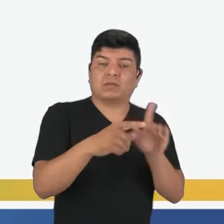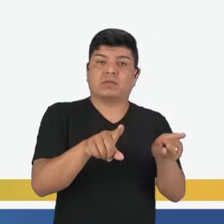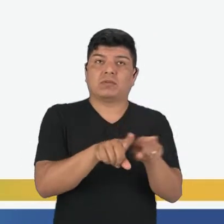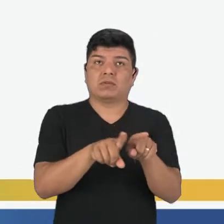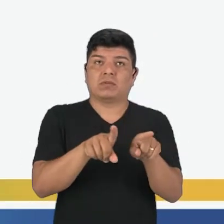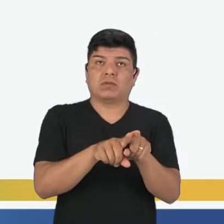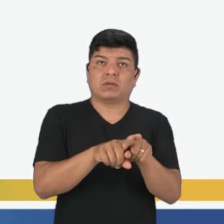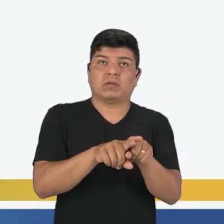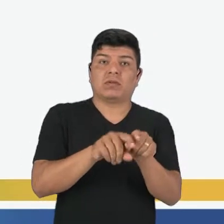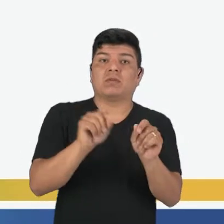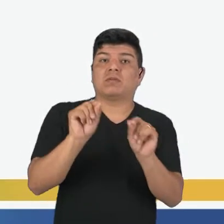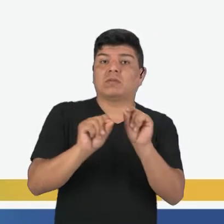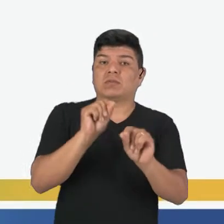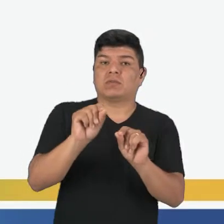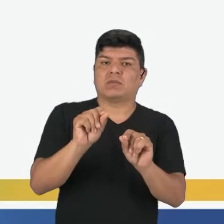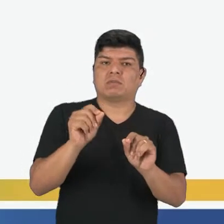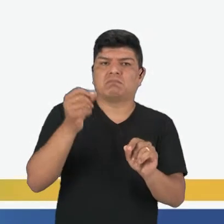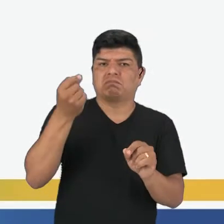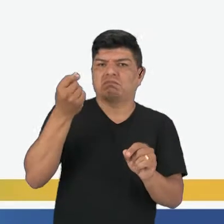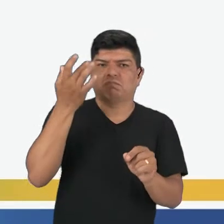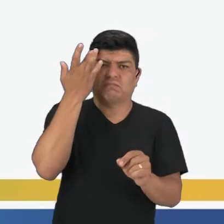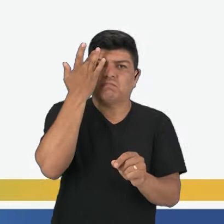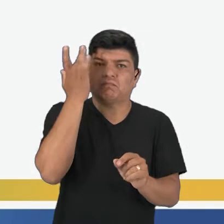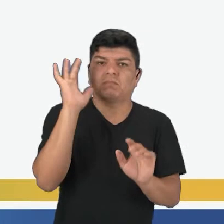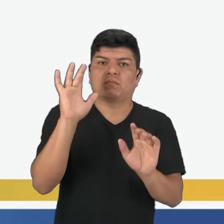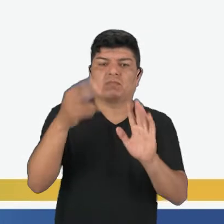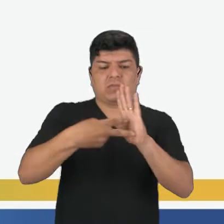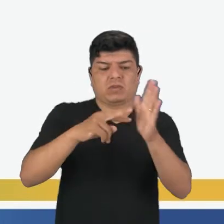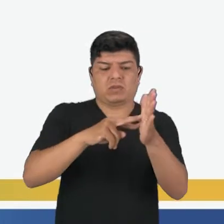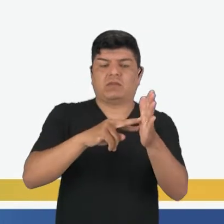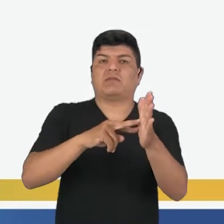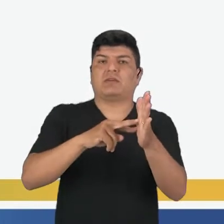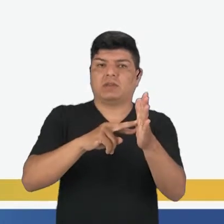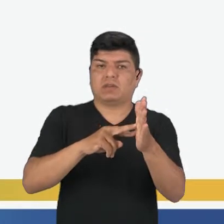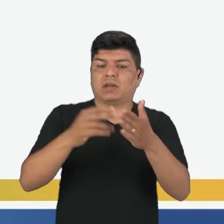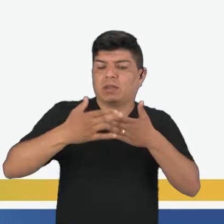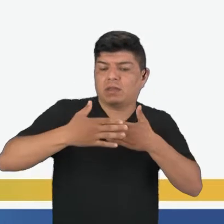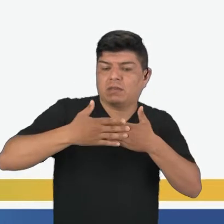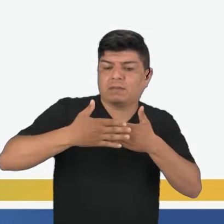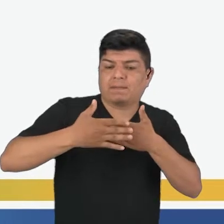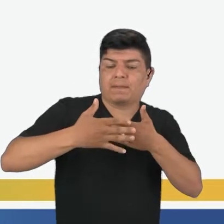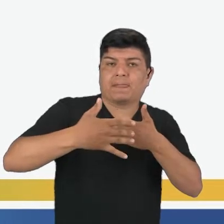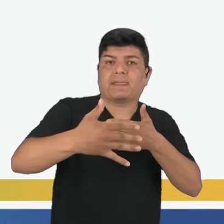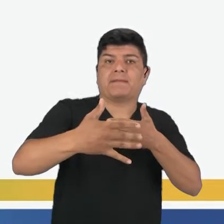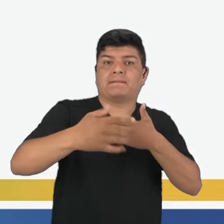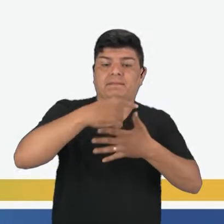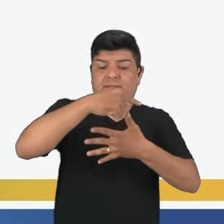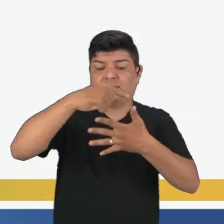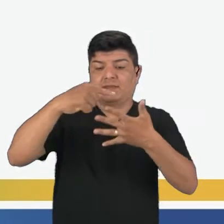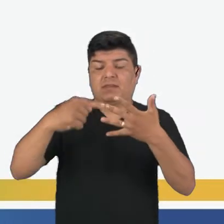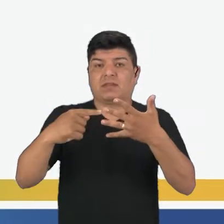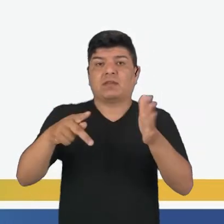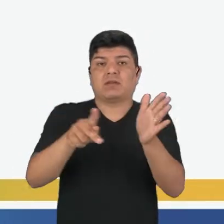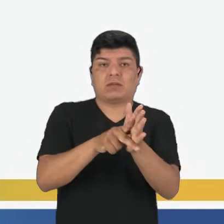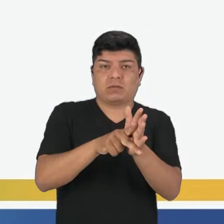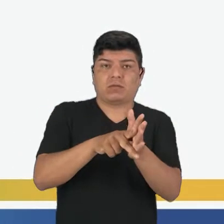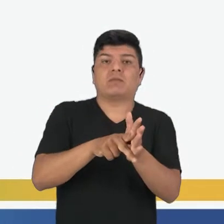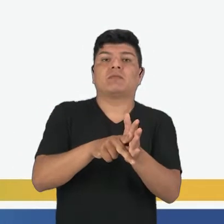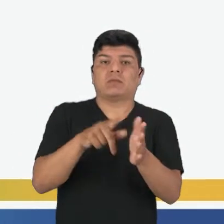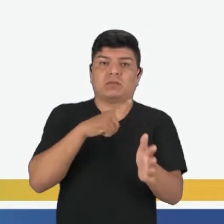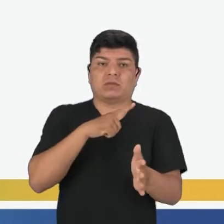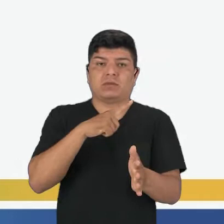uma expressão subjetiva, é um significado a partir de um elemento dado como concreto, que é